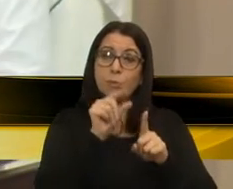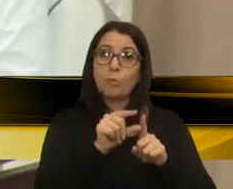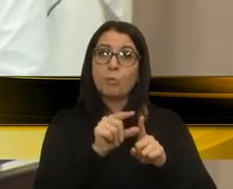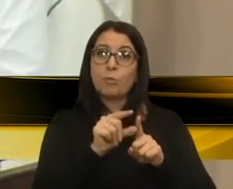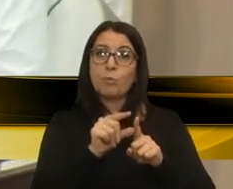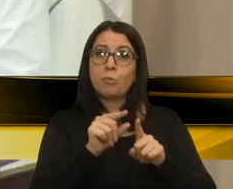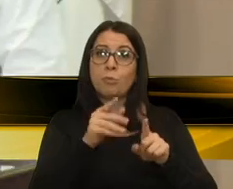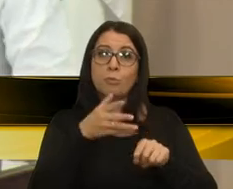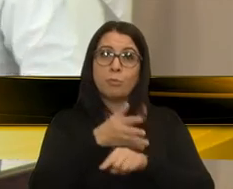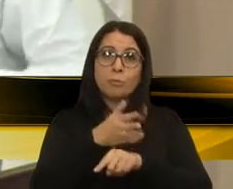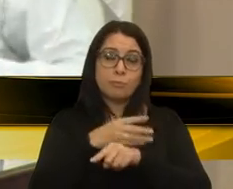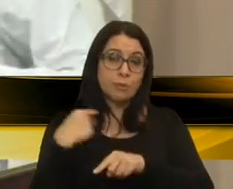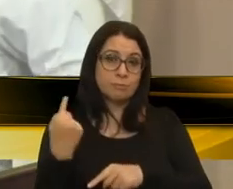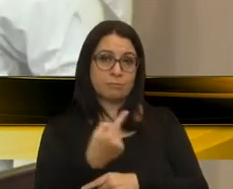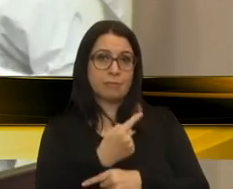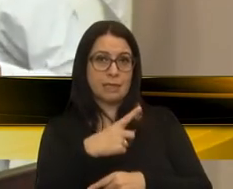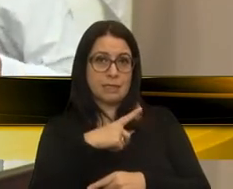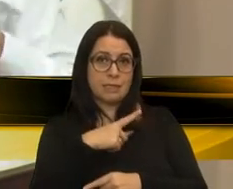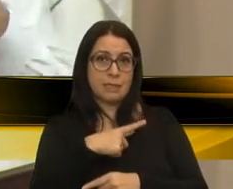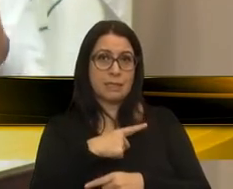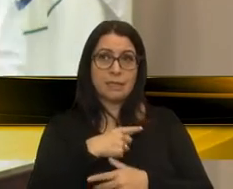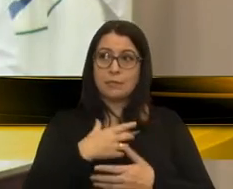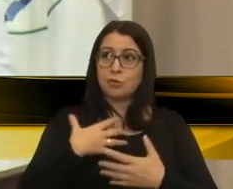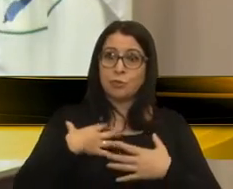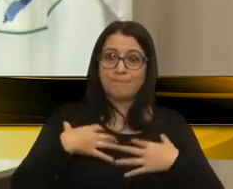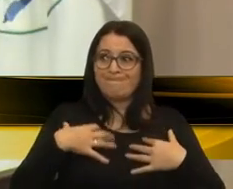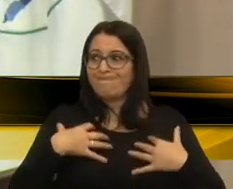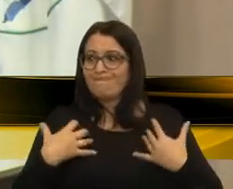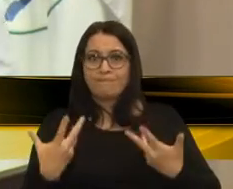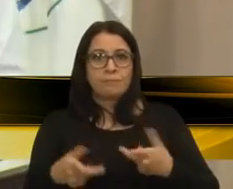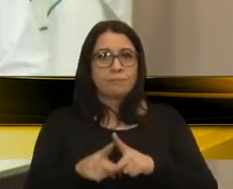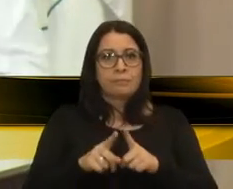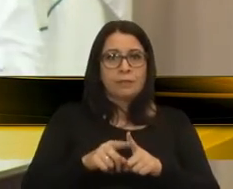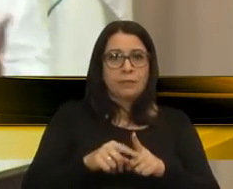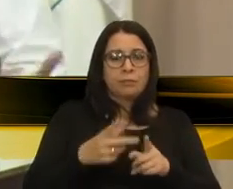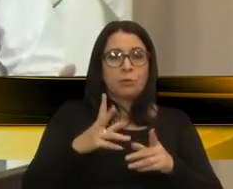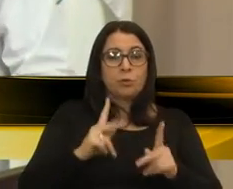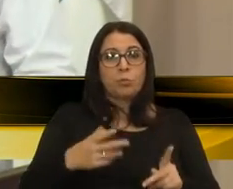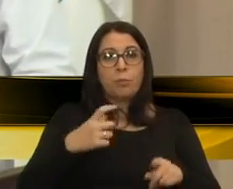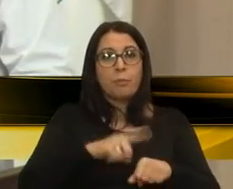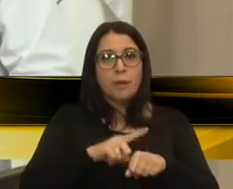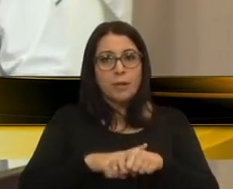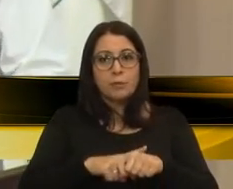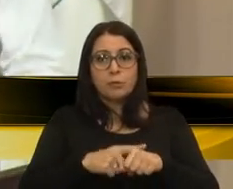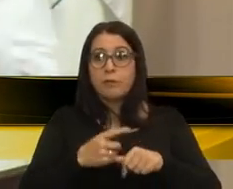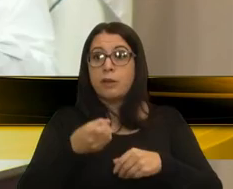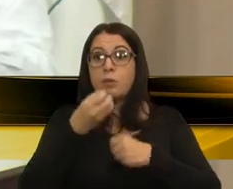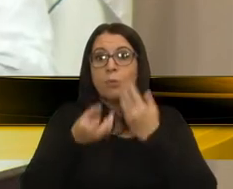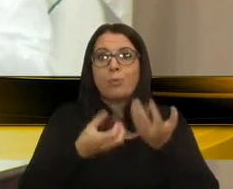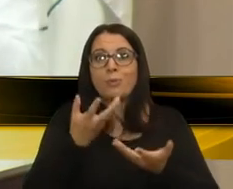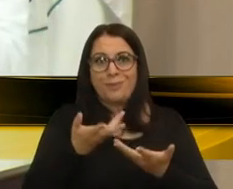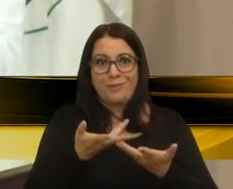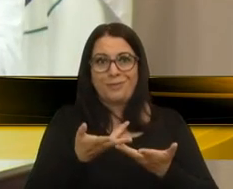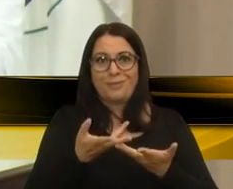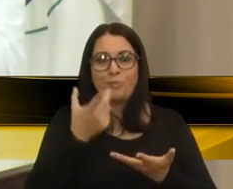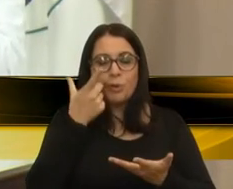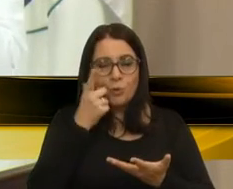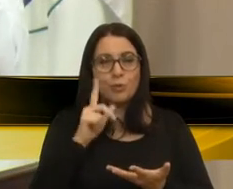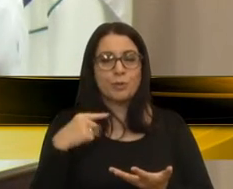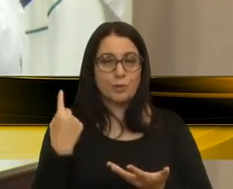para participação, existe também uma angústia represada que em momentos como esse vem à tona, né? Mas aqui nós